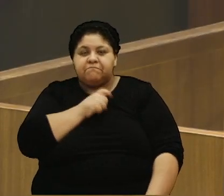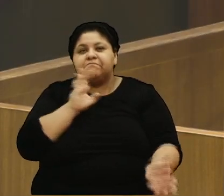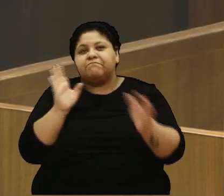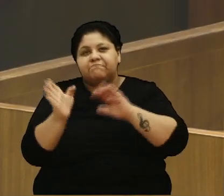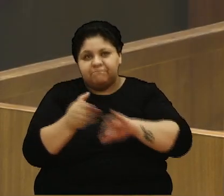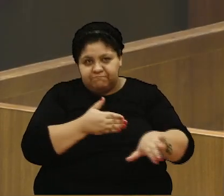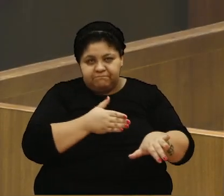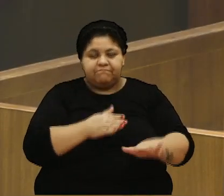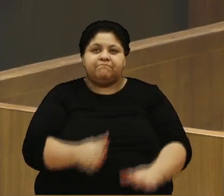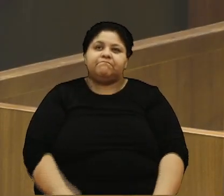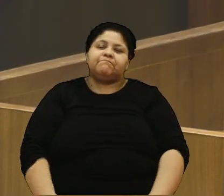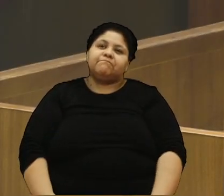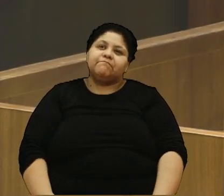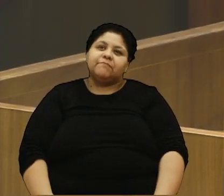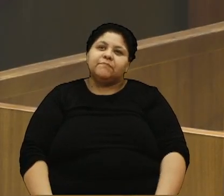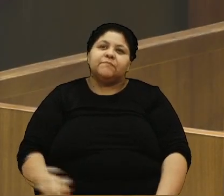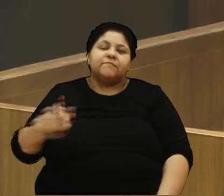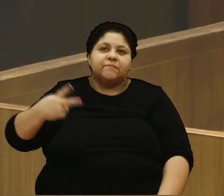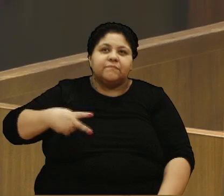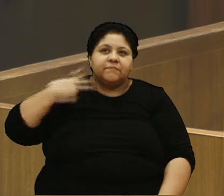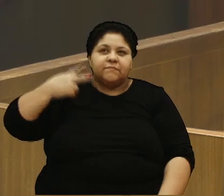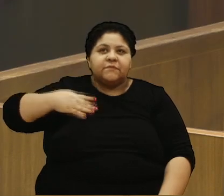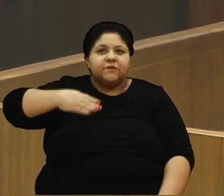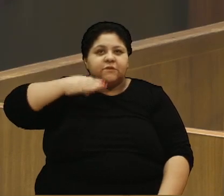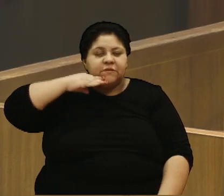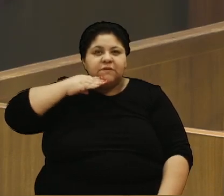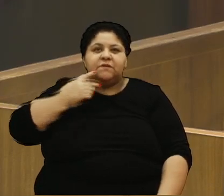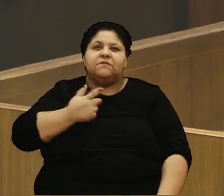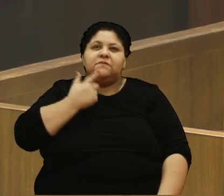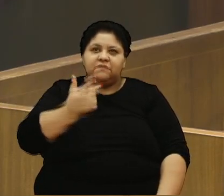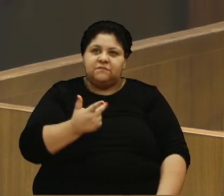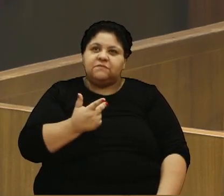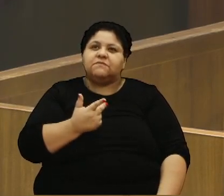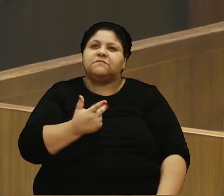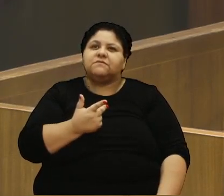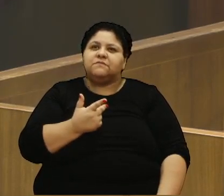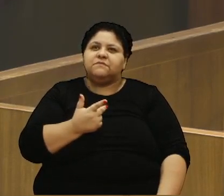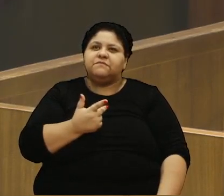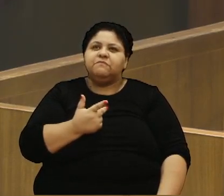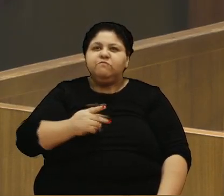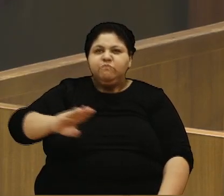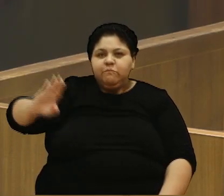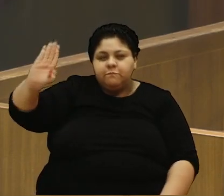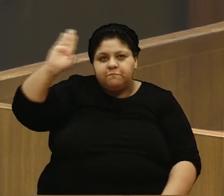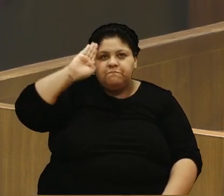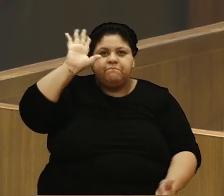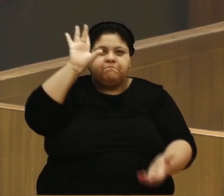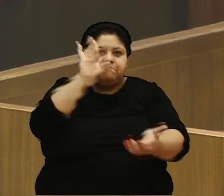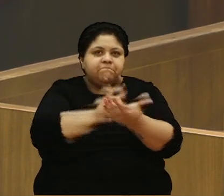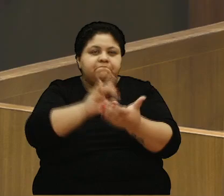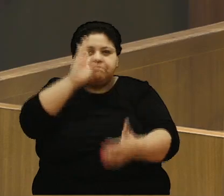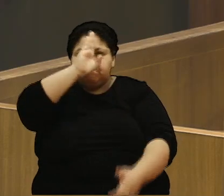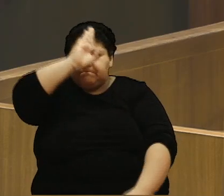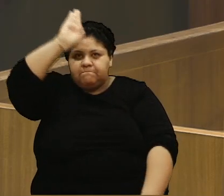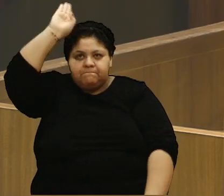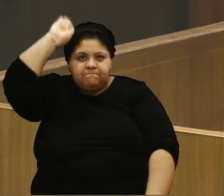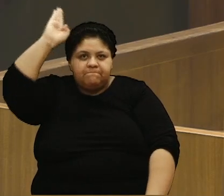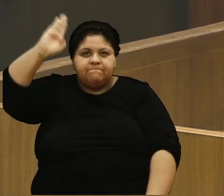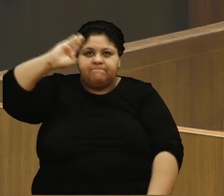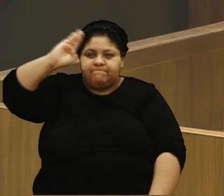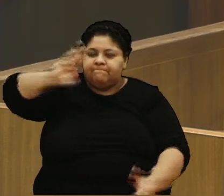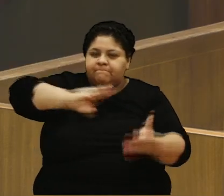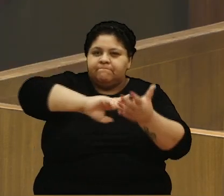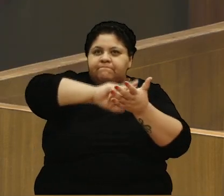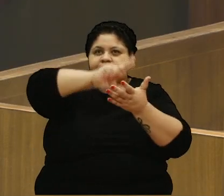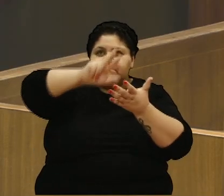esse assunto, só o vereador Bortola hoje estava falando ali sobre a questão dos oficiais, dos coronéis, dos bombeiros, militares e